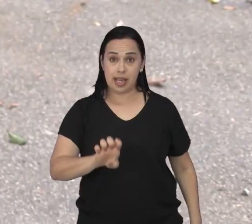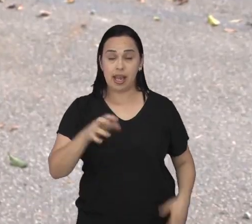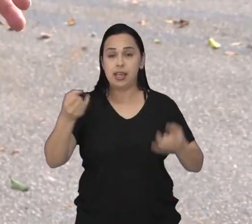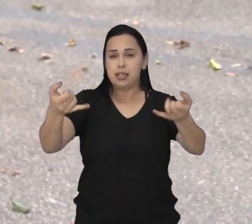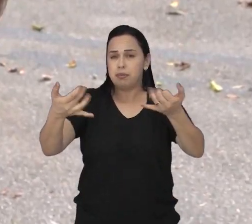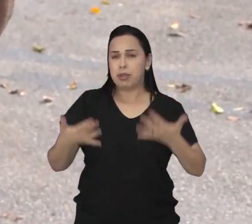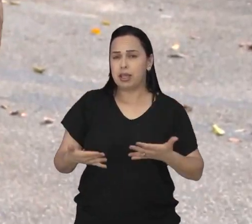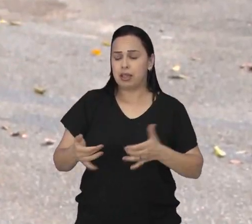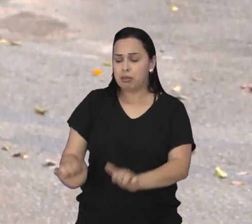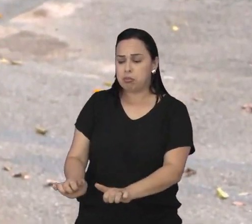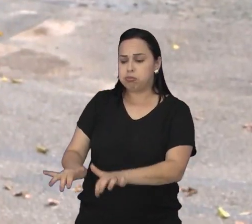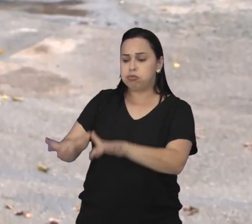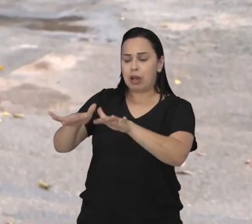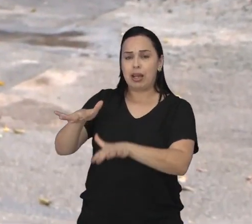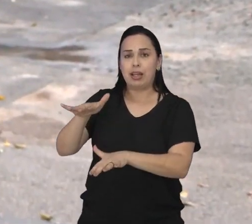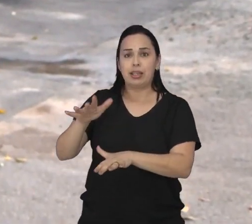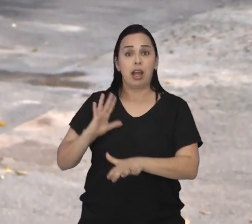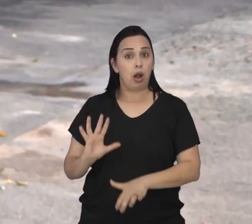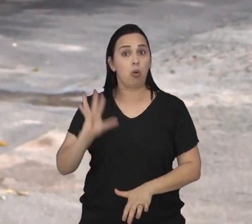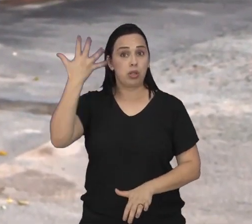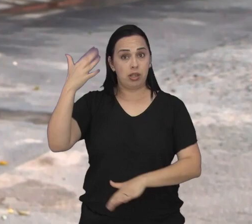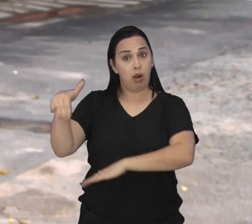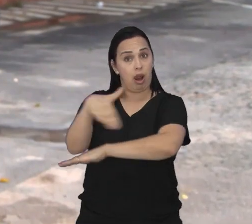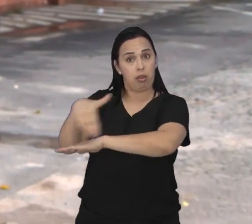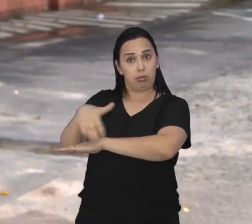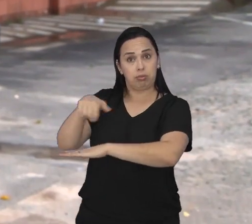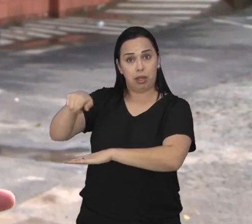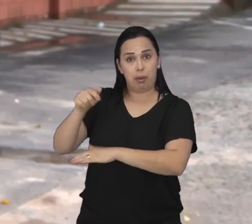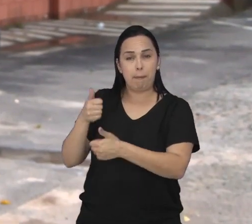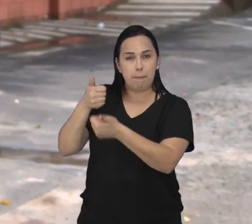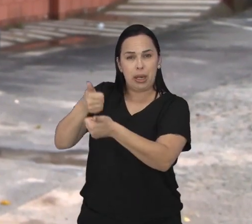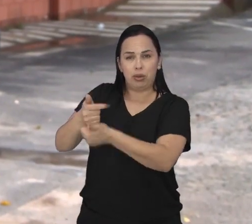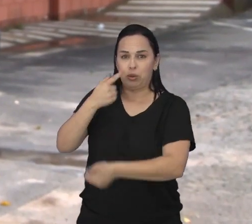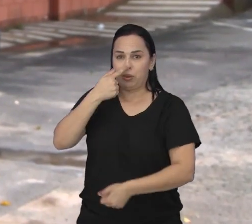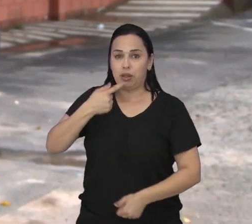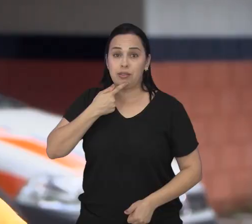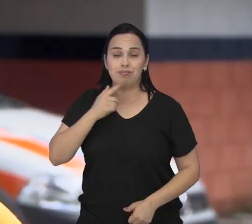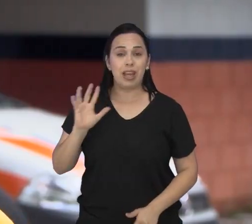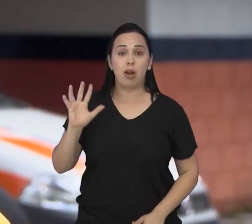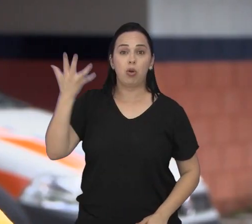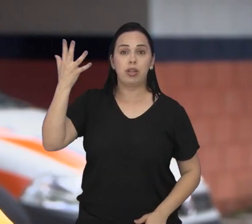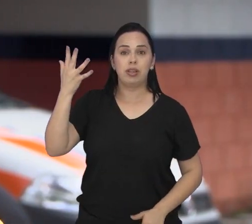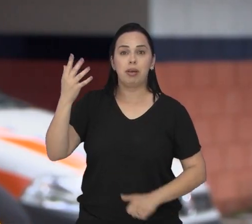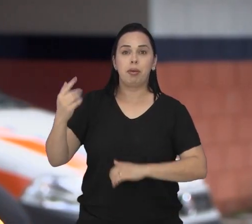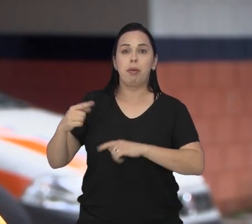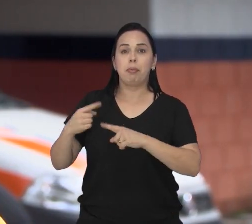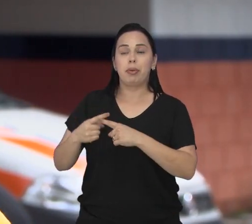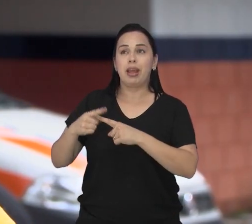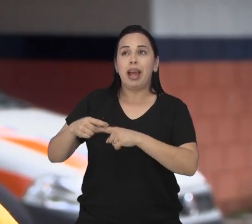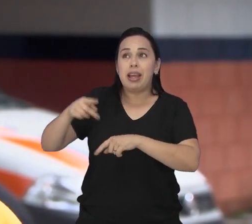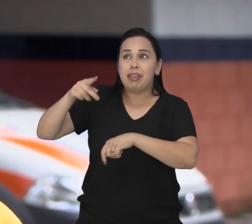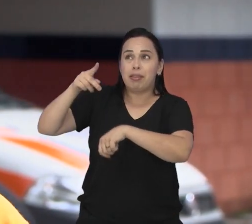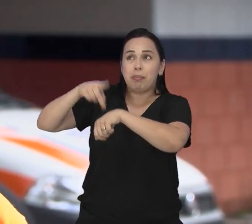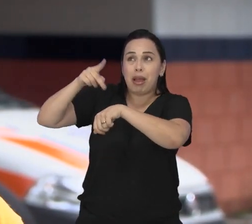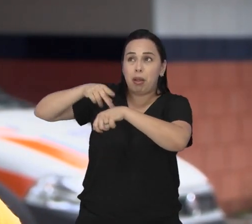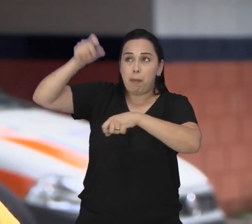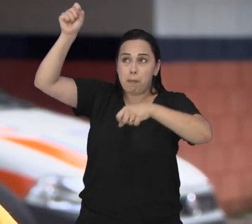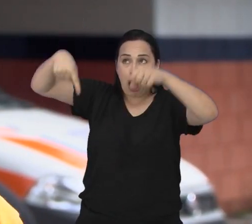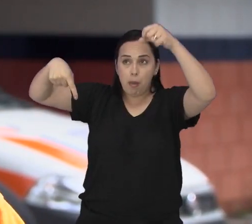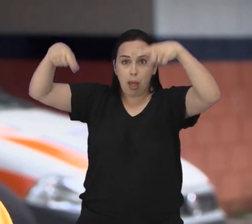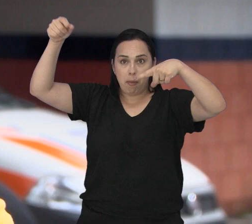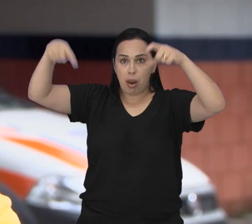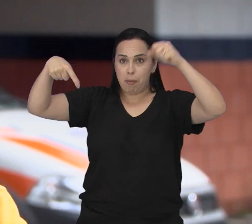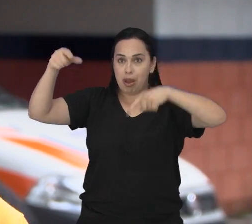Silva, explica que o alagamento que aconteceu em algumas ruas no Galo Branco foi causado pelo acúmulo de